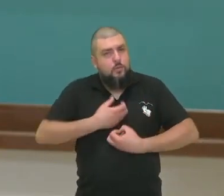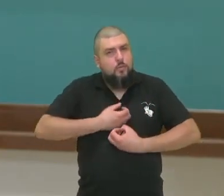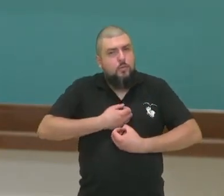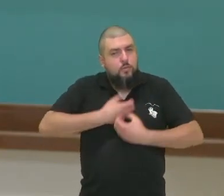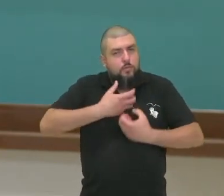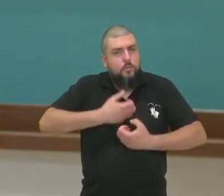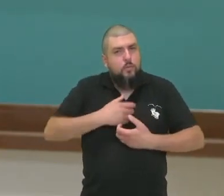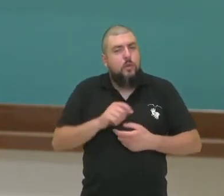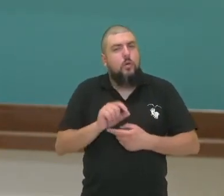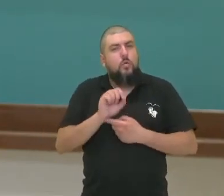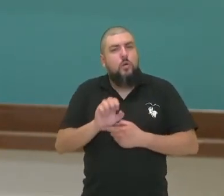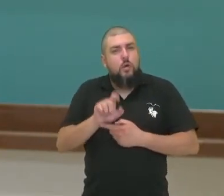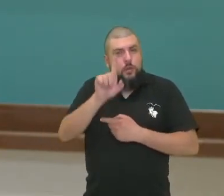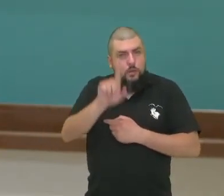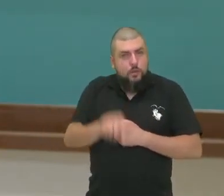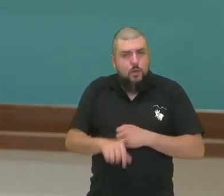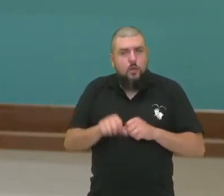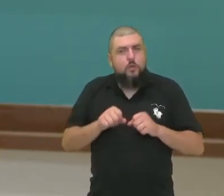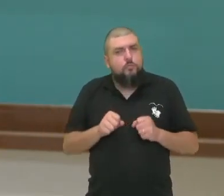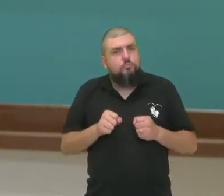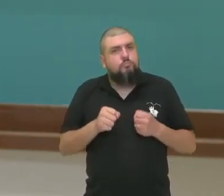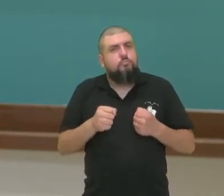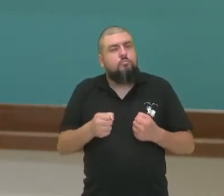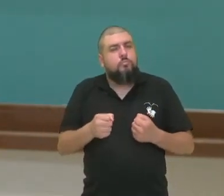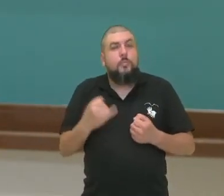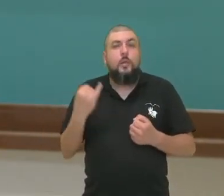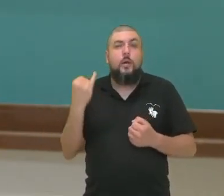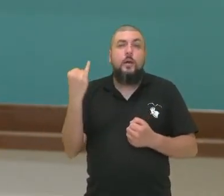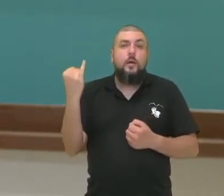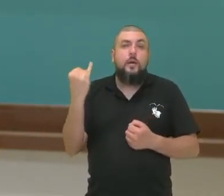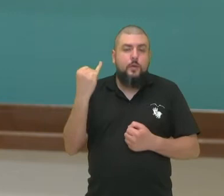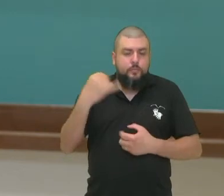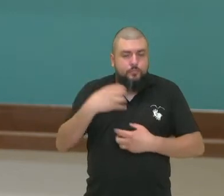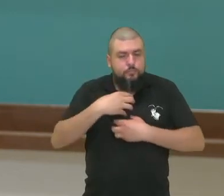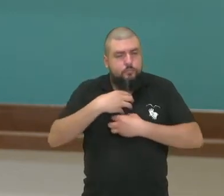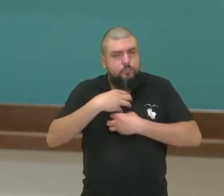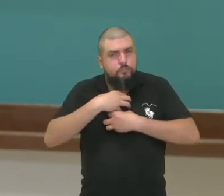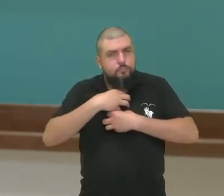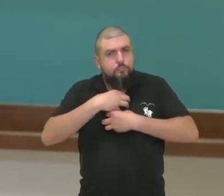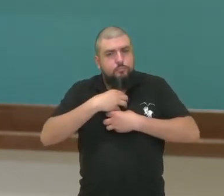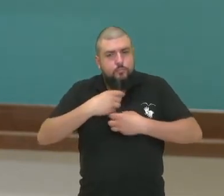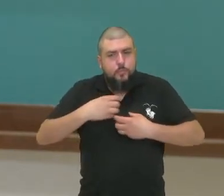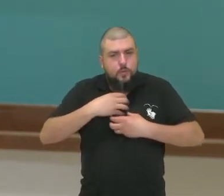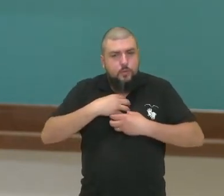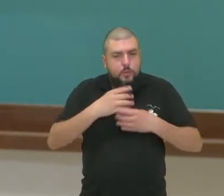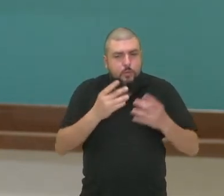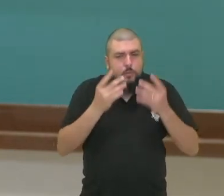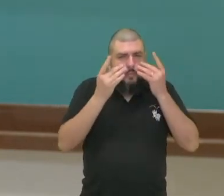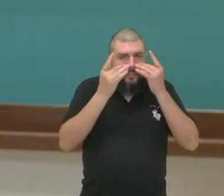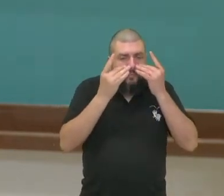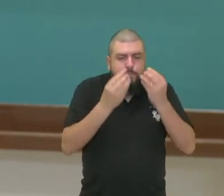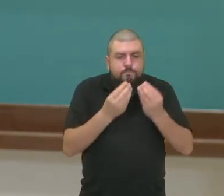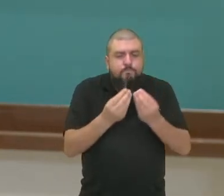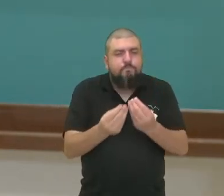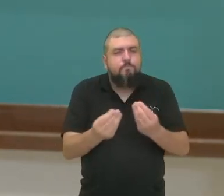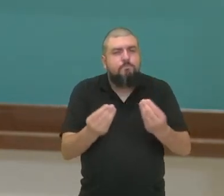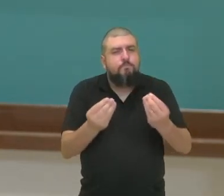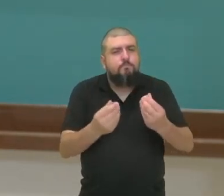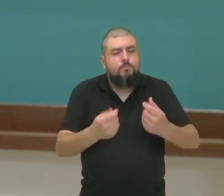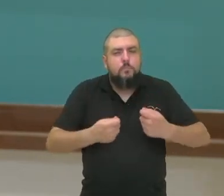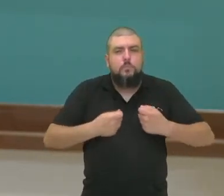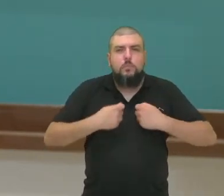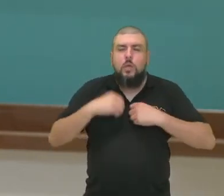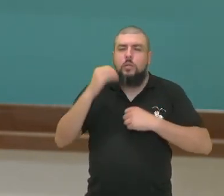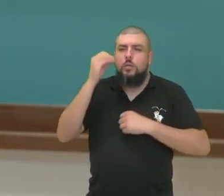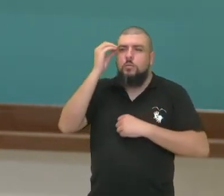o papel, a relevância dos sentidos no processo do conhecimento. A partir dessa experiência que ele tem do